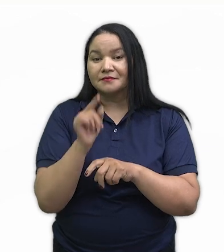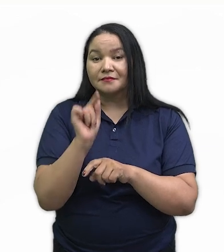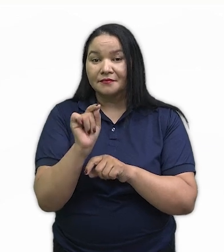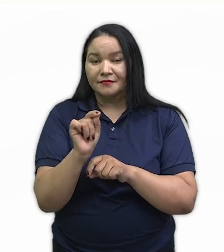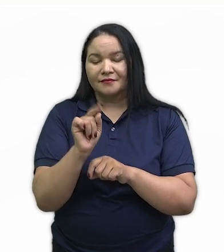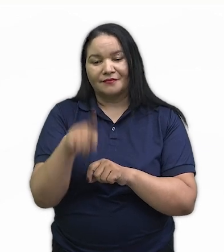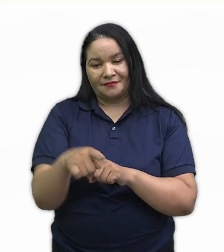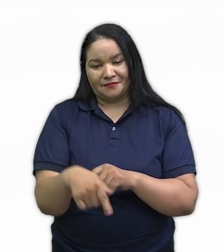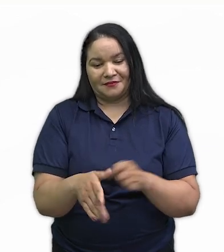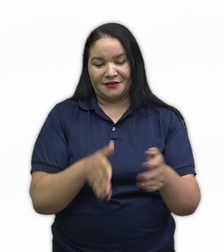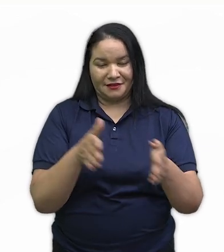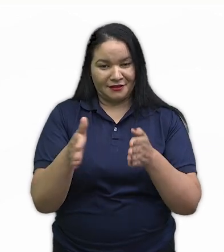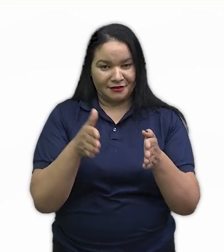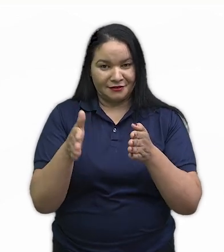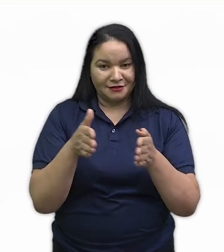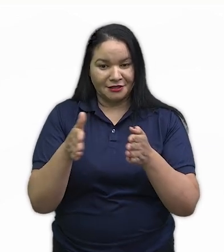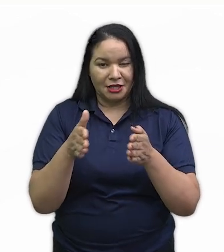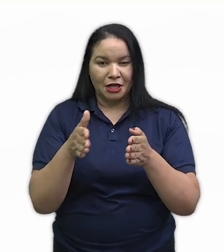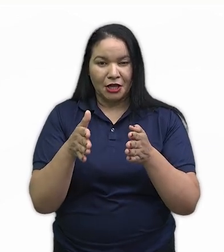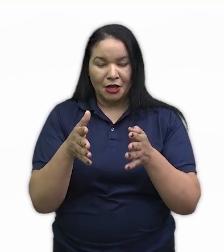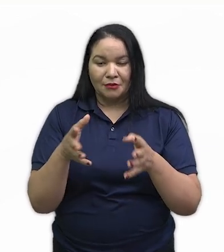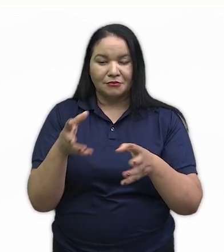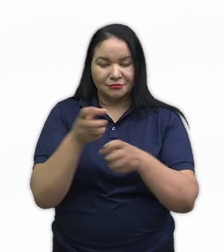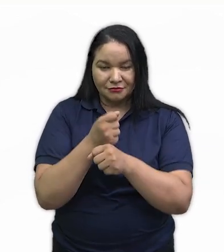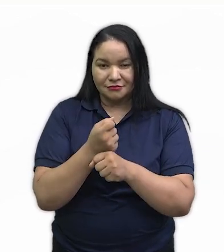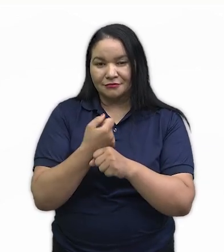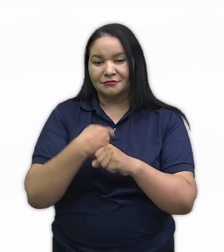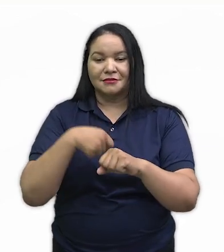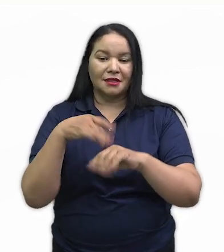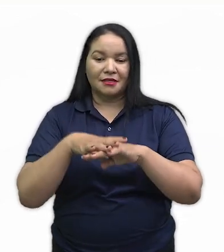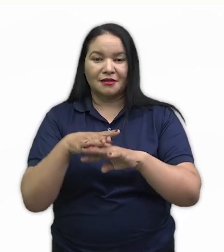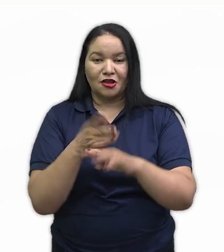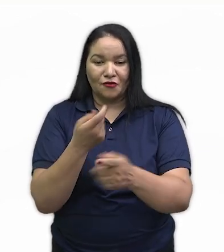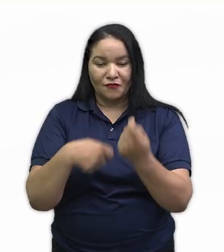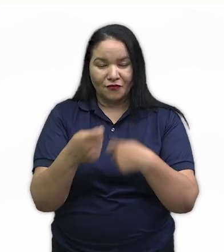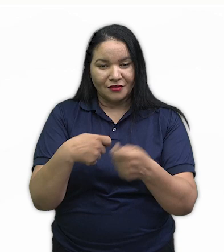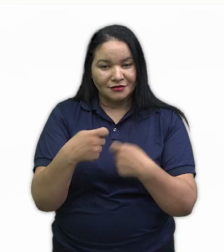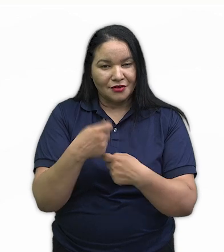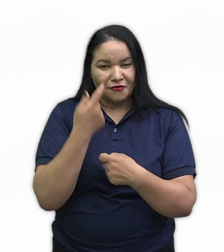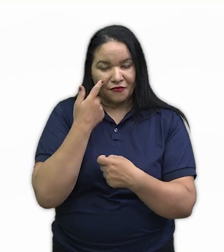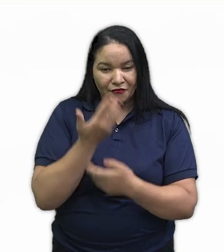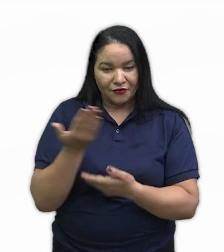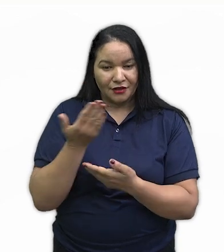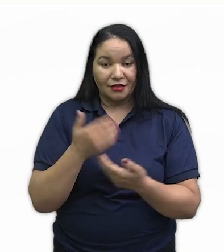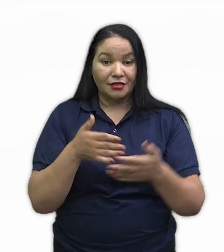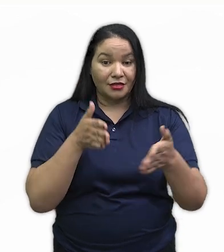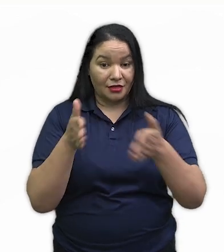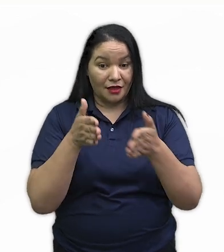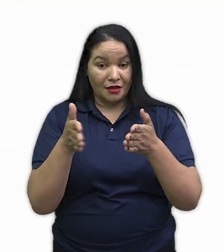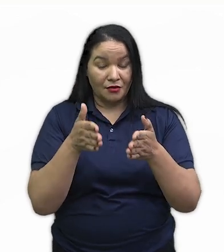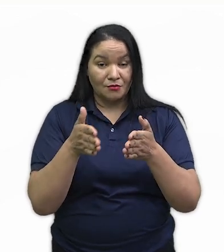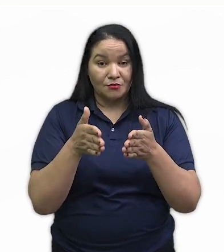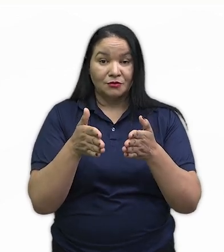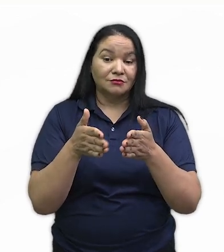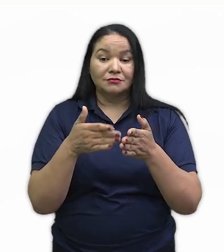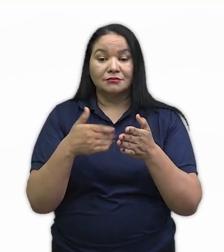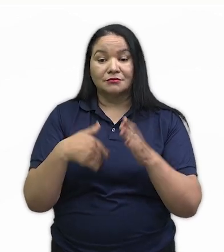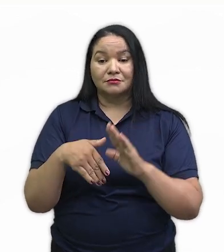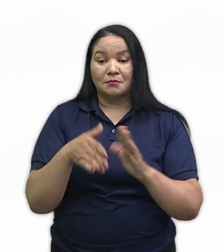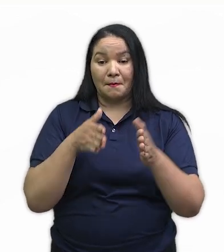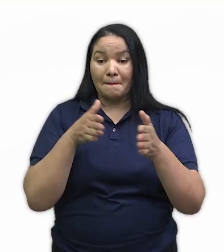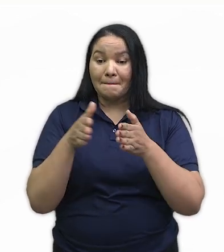que é o tempo, dentro dessa cálculo aí da matemática financeira, cálculo dos juros. Definição de tempo, nada mais é do que